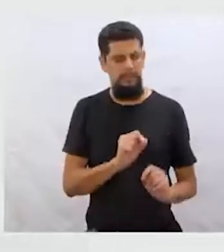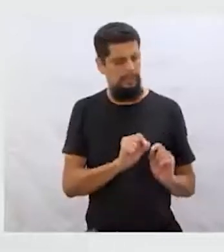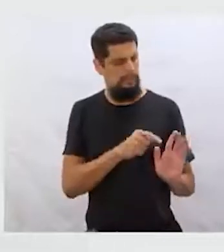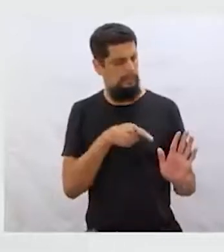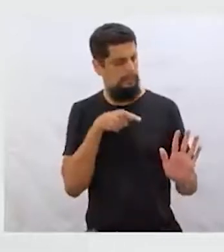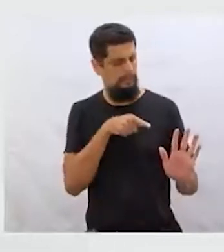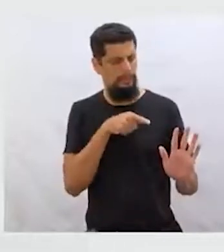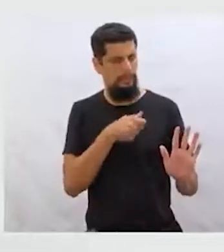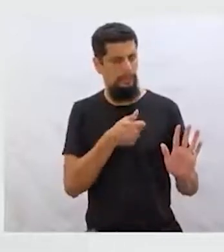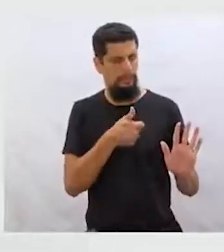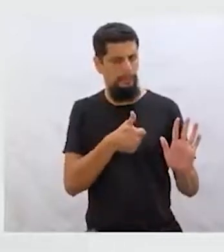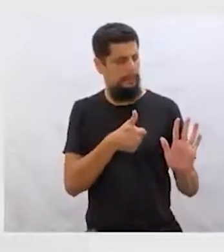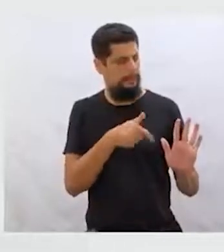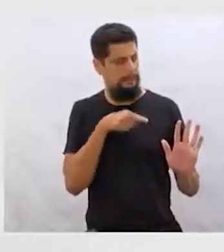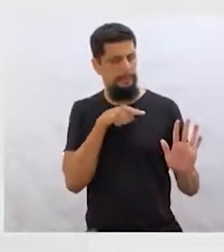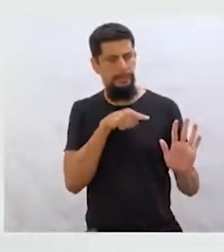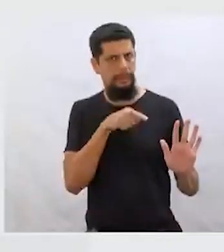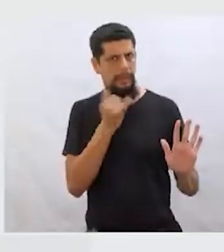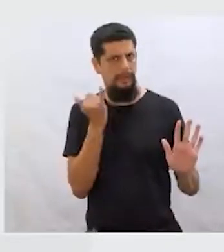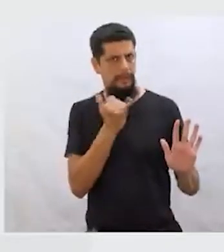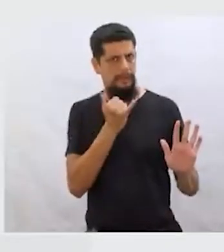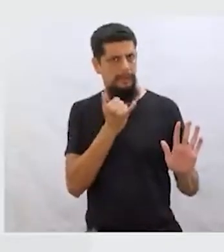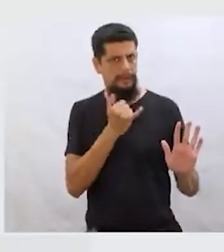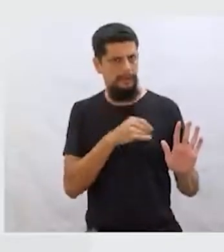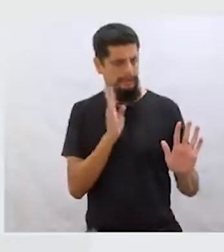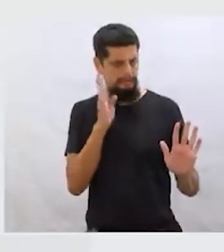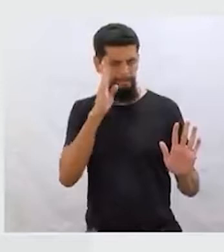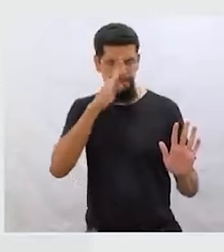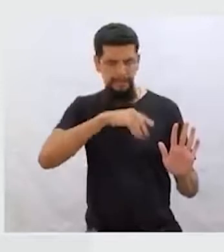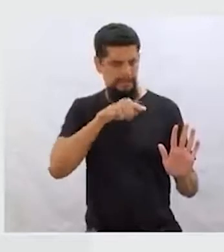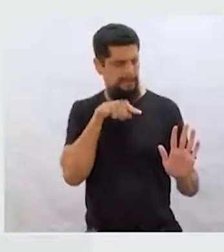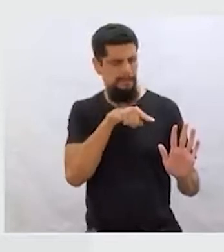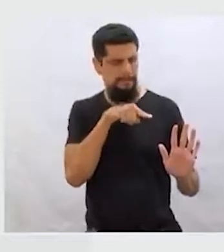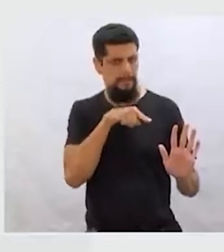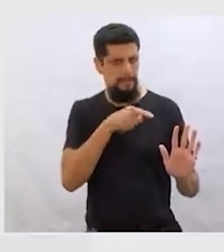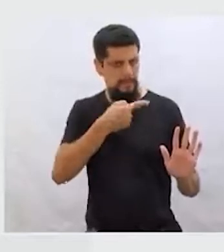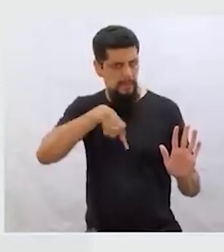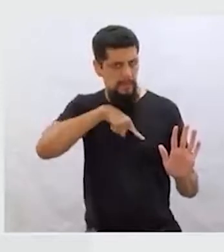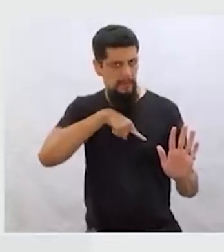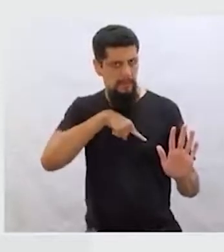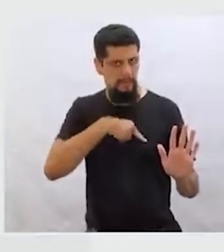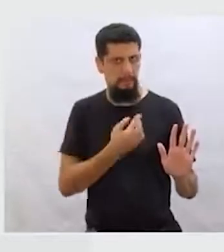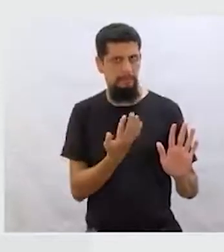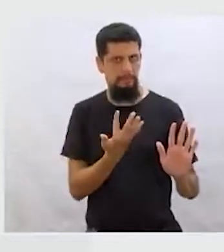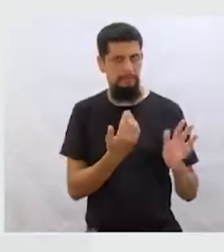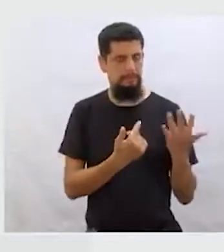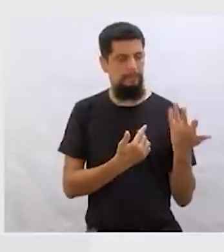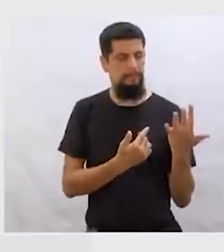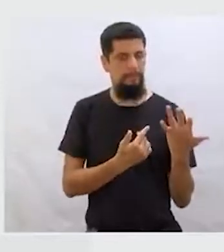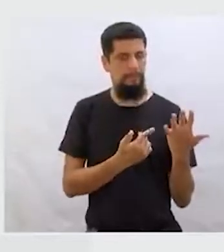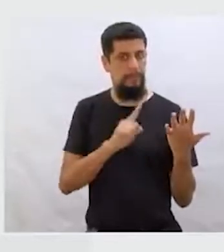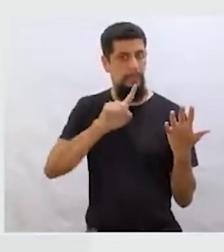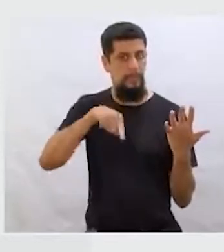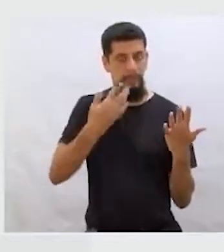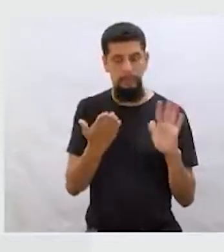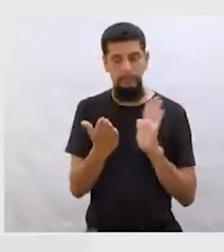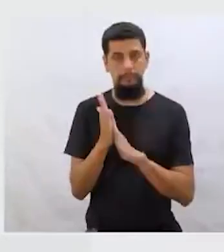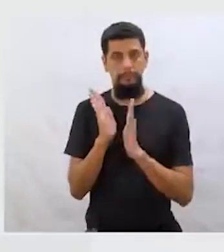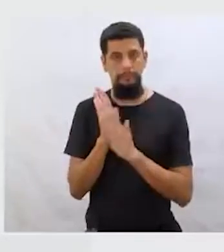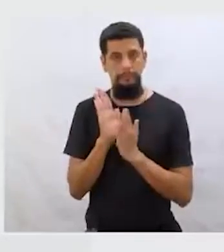Quem são vocês? Perguntou o polegar, falando com voz de vilão. Nós somos os dedos da outra